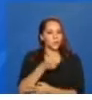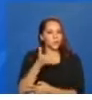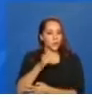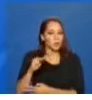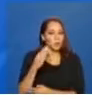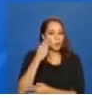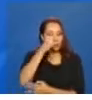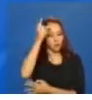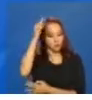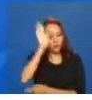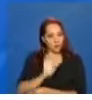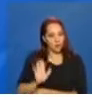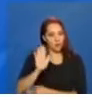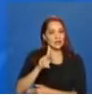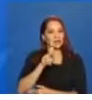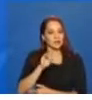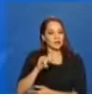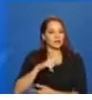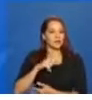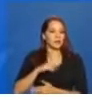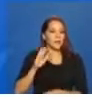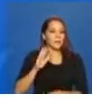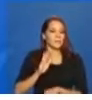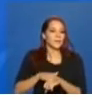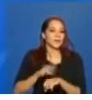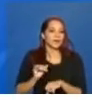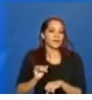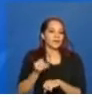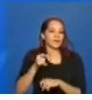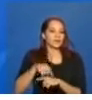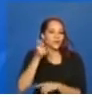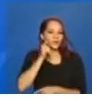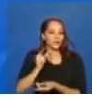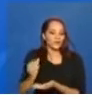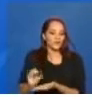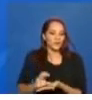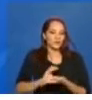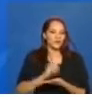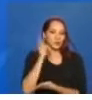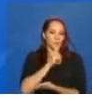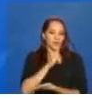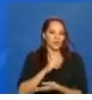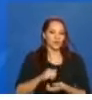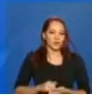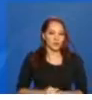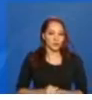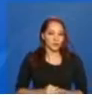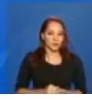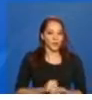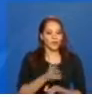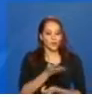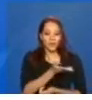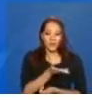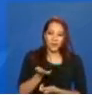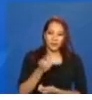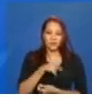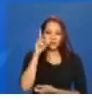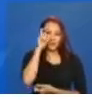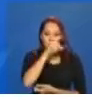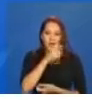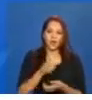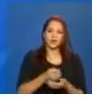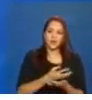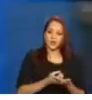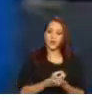Bolsa Família que terão maior vantagem em receber o auxílio emergencial. Essas são as dificuldades, esses são os